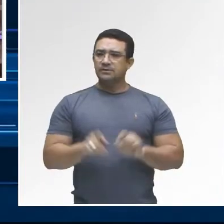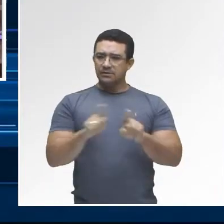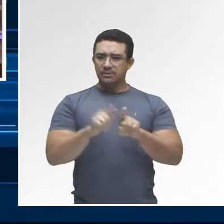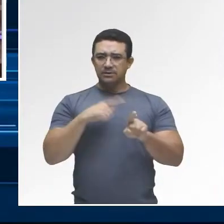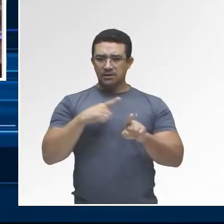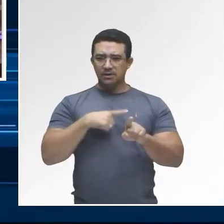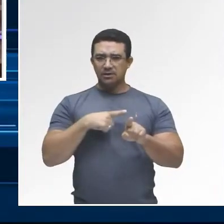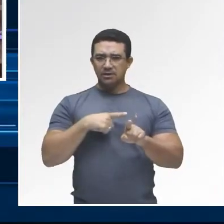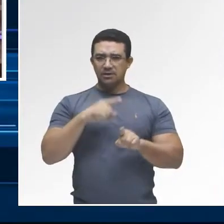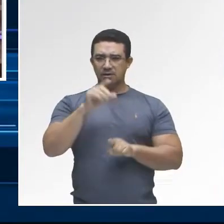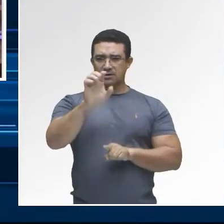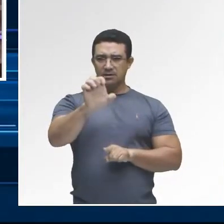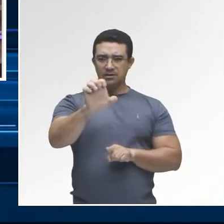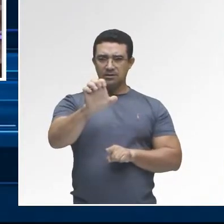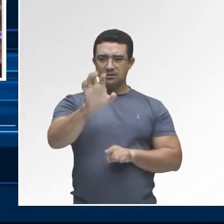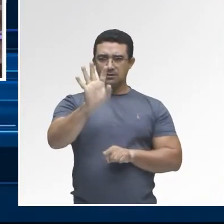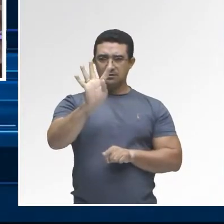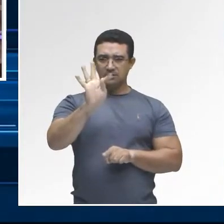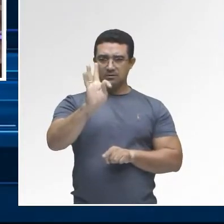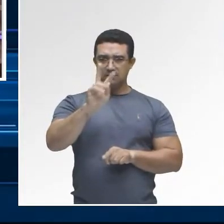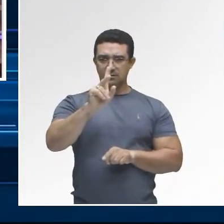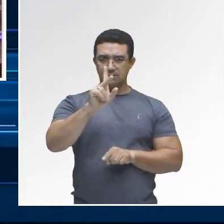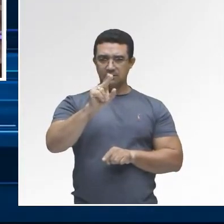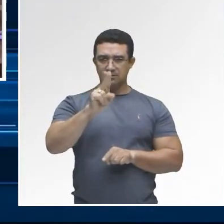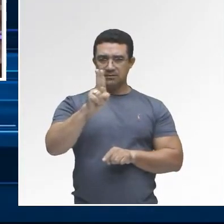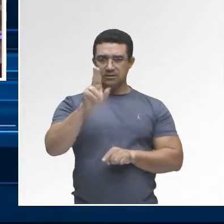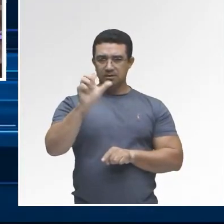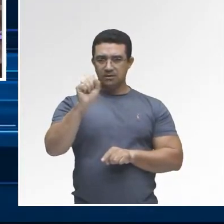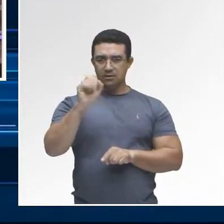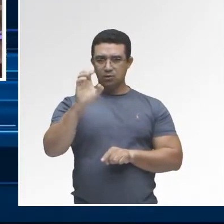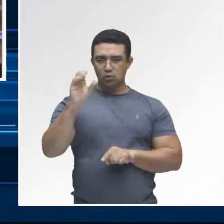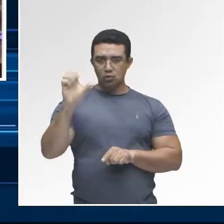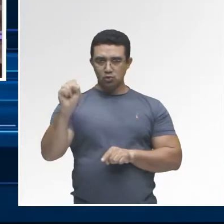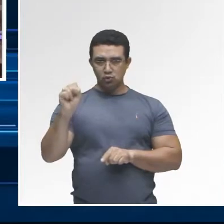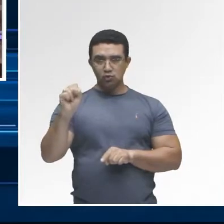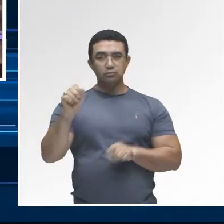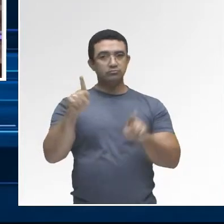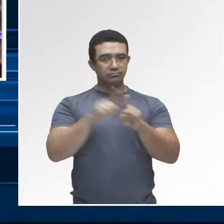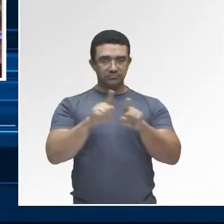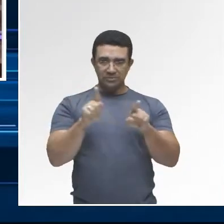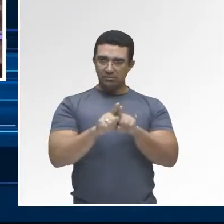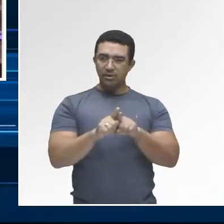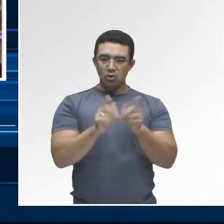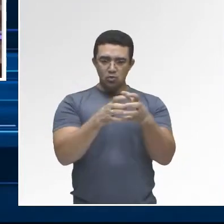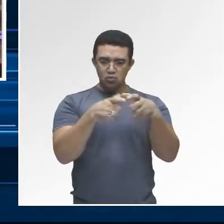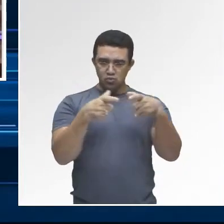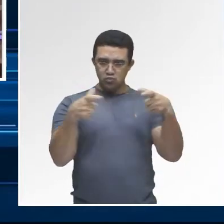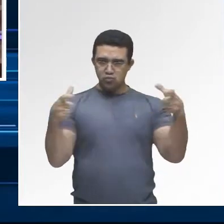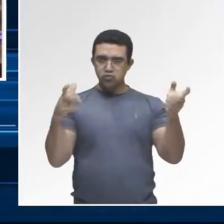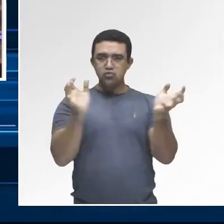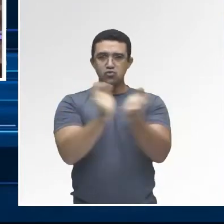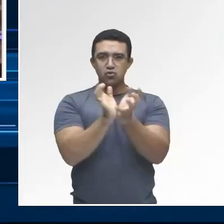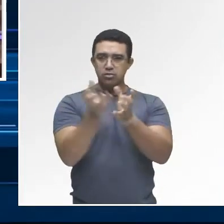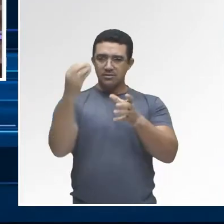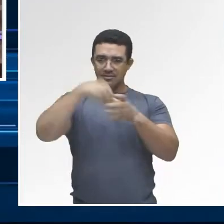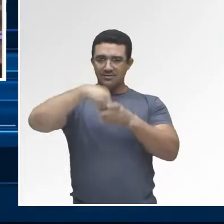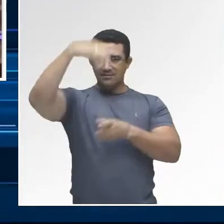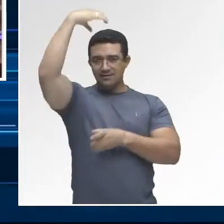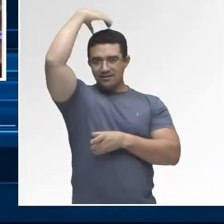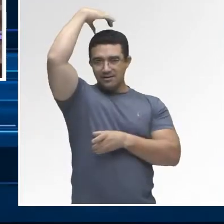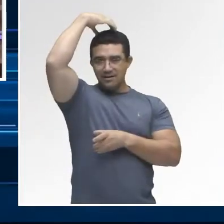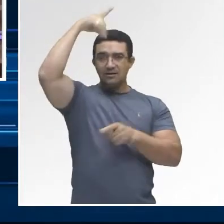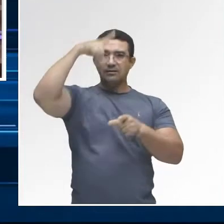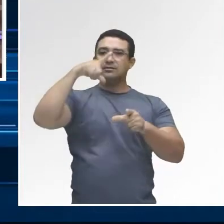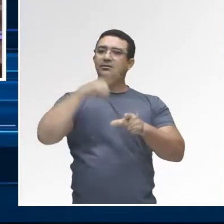vai dominar essa região de Roma, vai se estabelecer na monarquia, vai estabelecer uma parceria